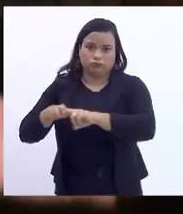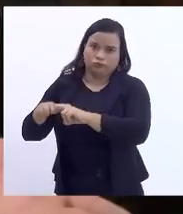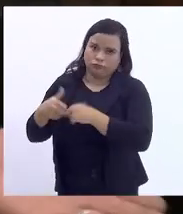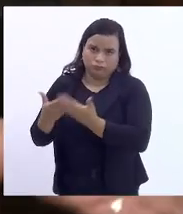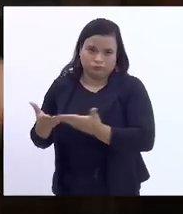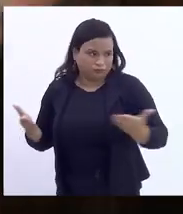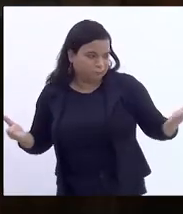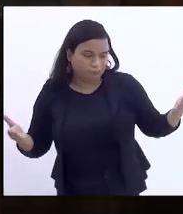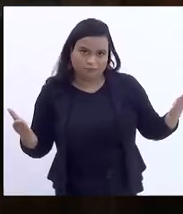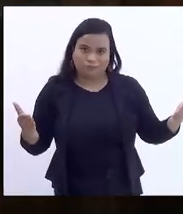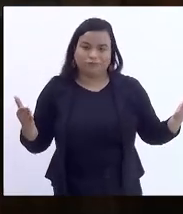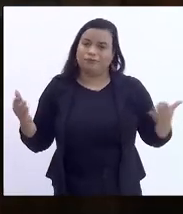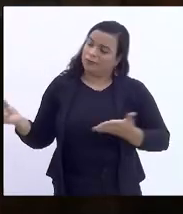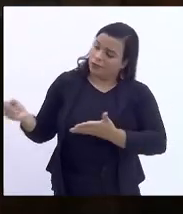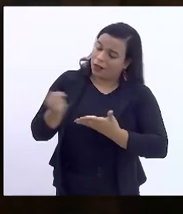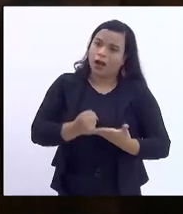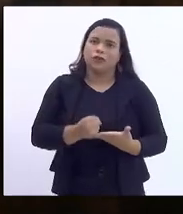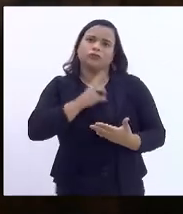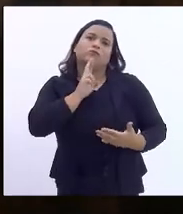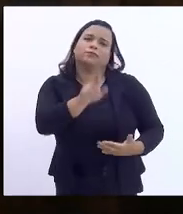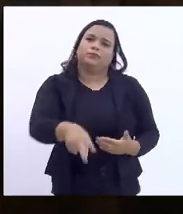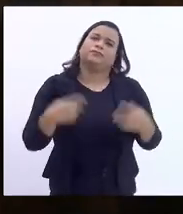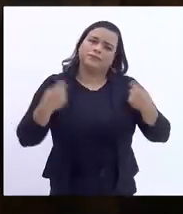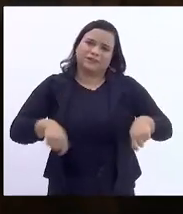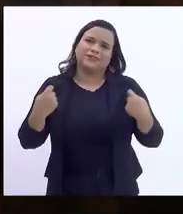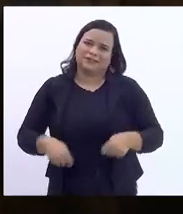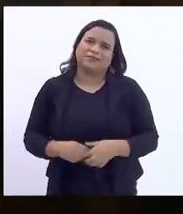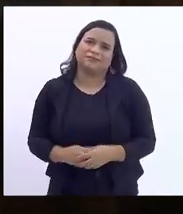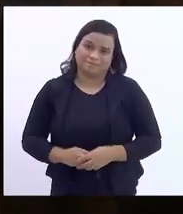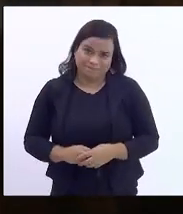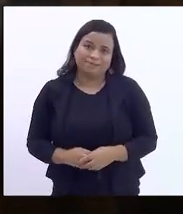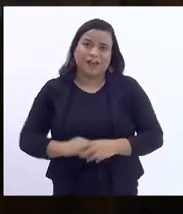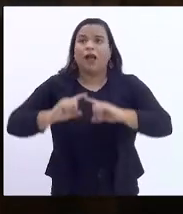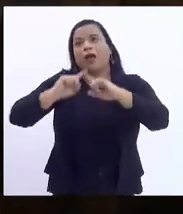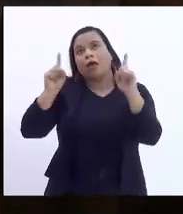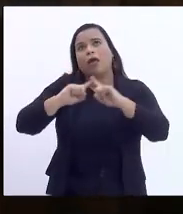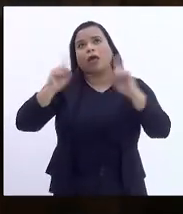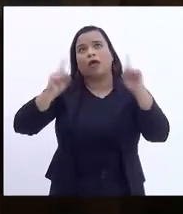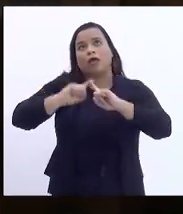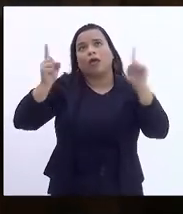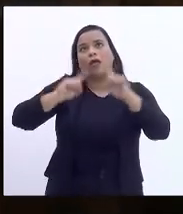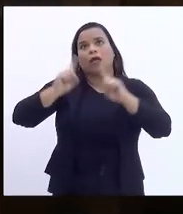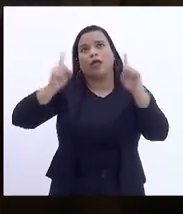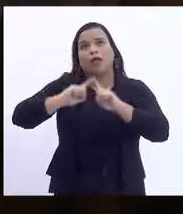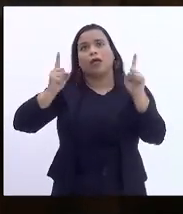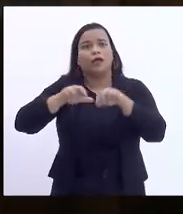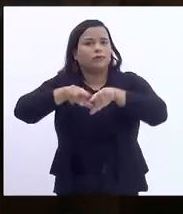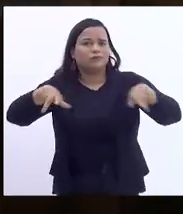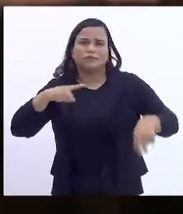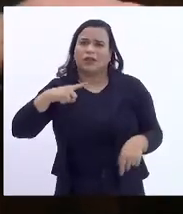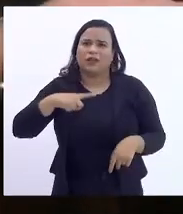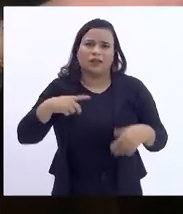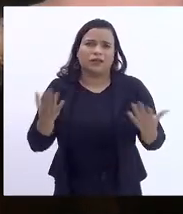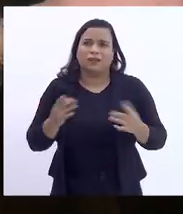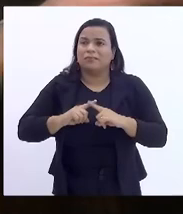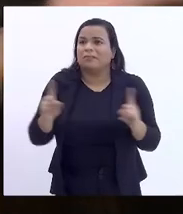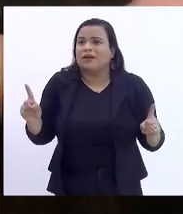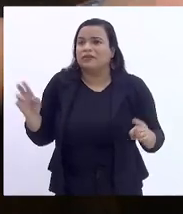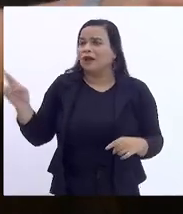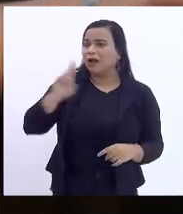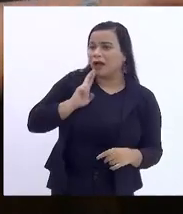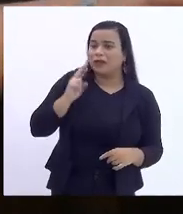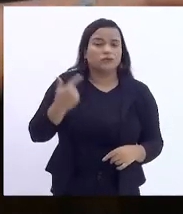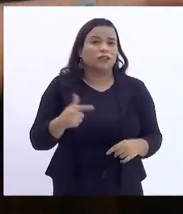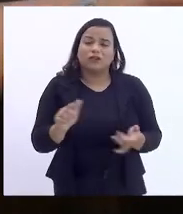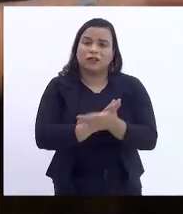para que nos Tragam resposta porque reclamações já fizeram várias mas nenhuma delas